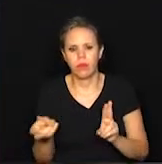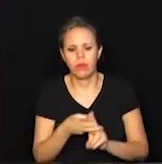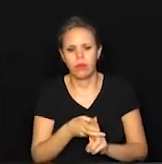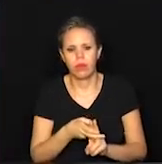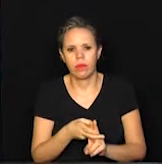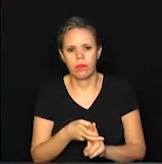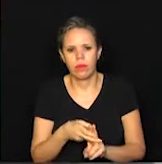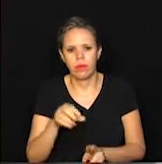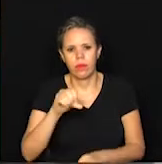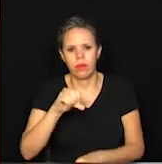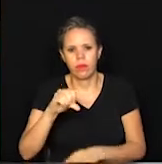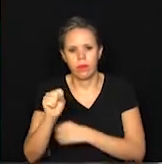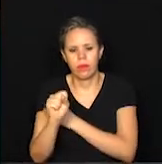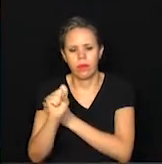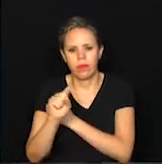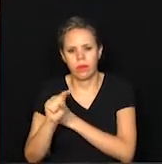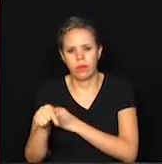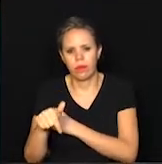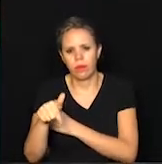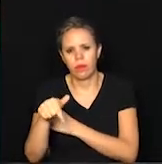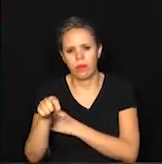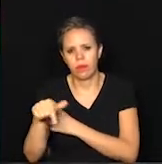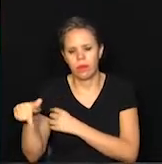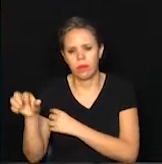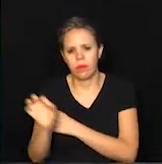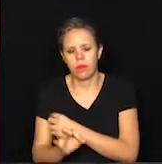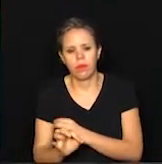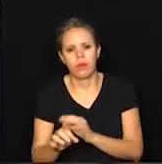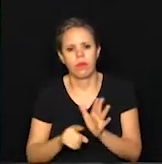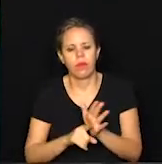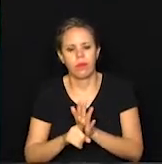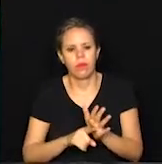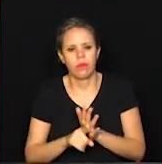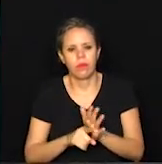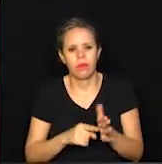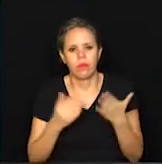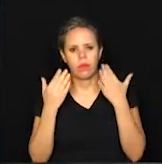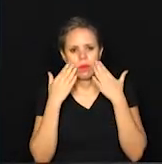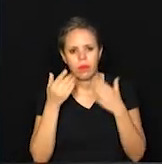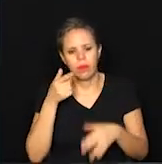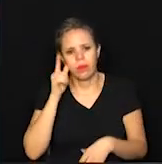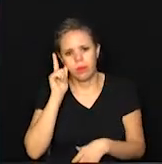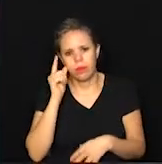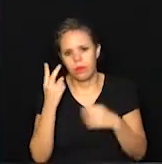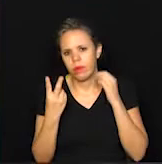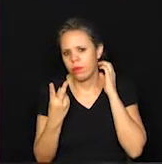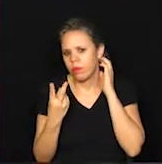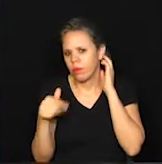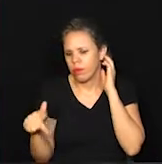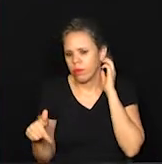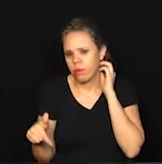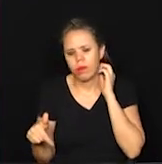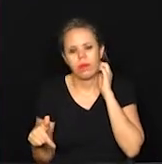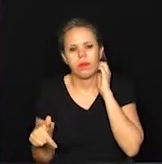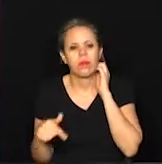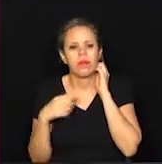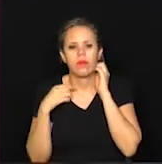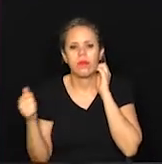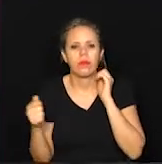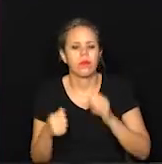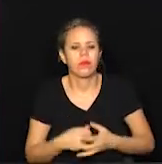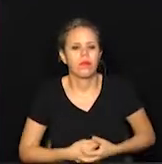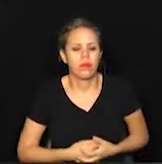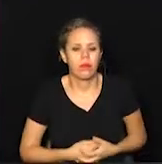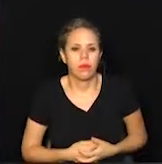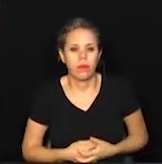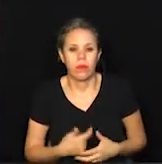em torno de 98,77%. Esse dado foi publicado ontem, dia 27/4. Então, assim,